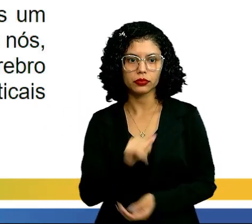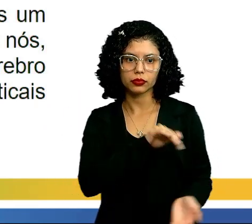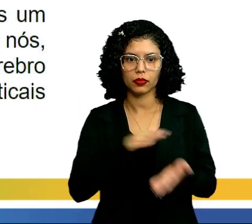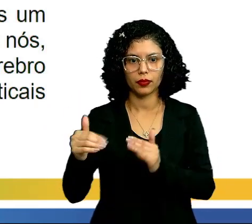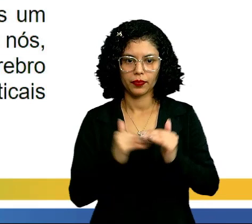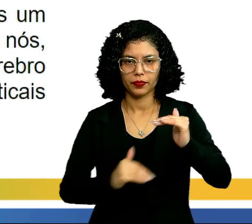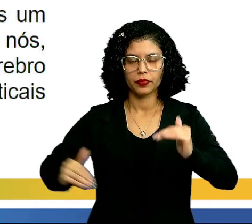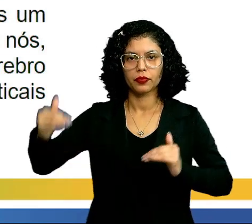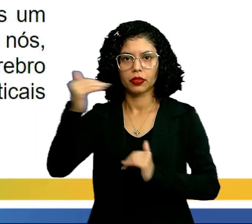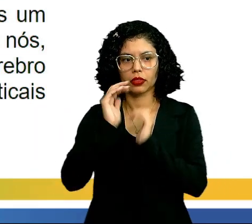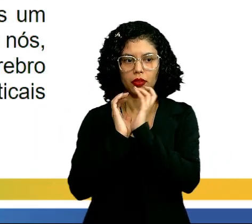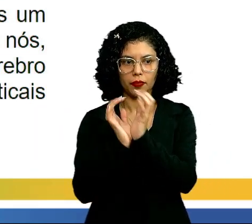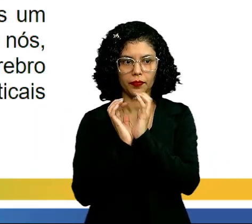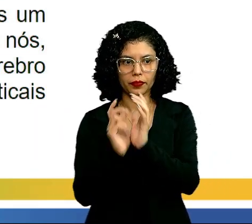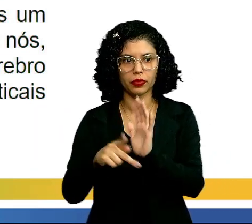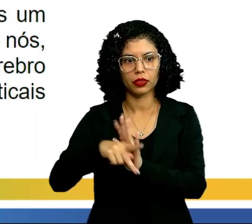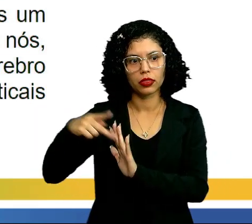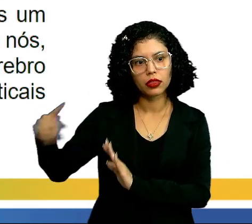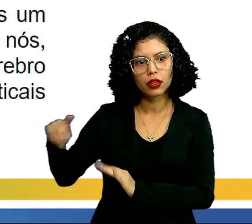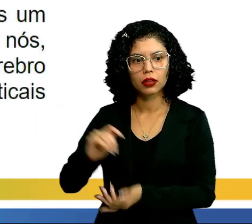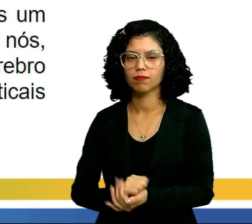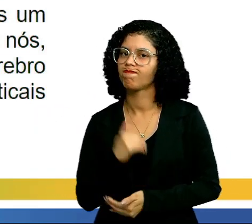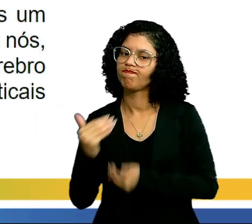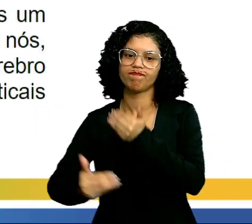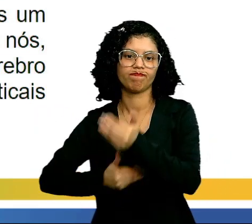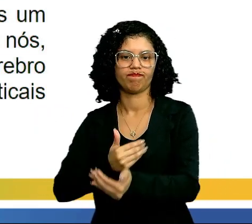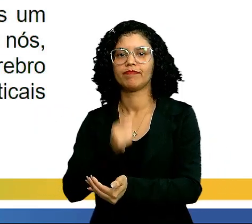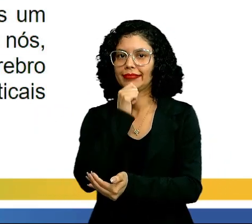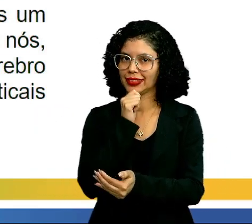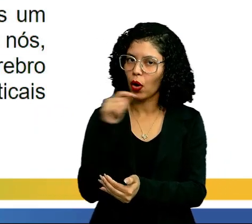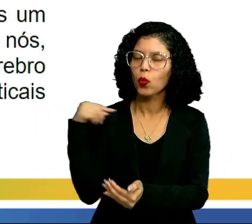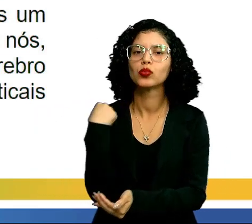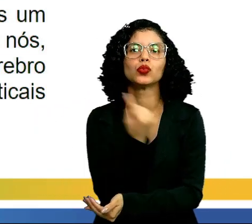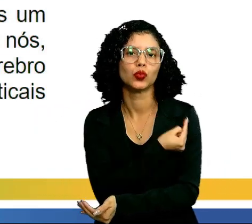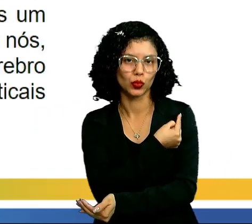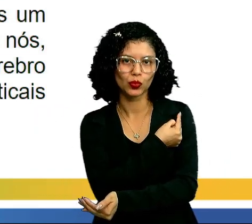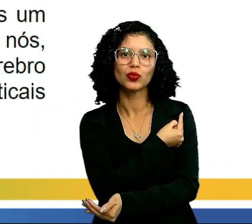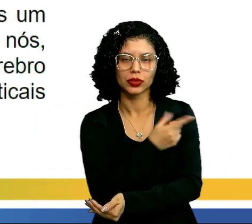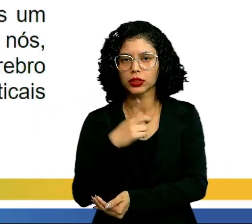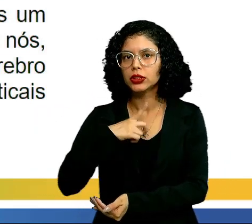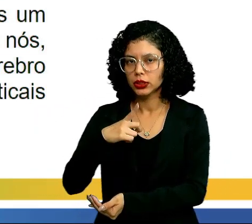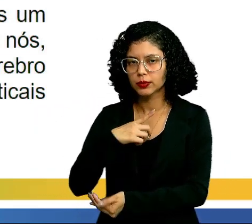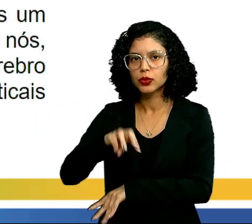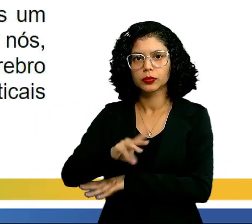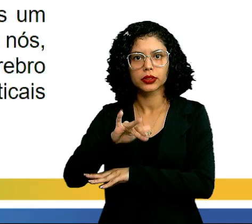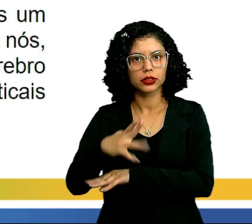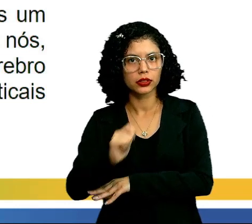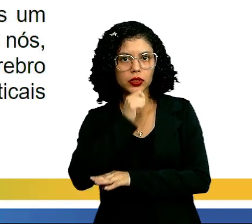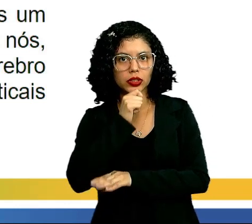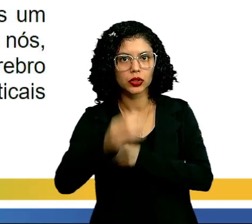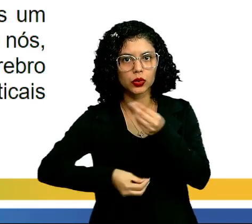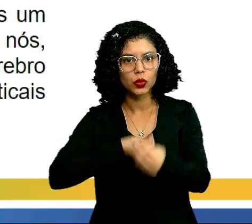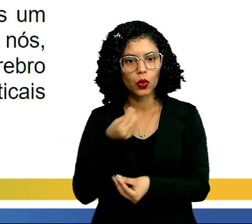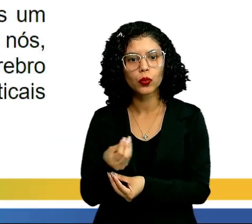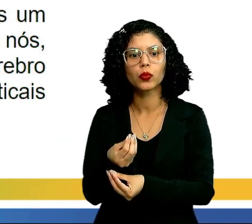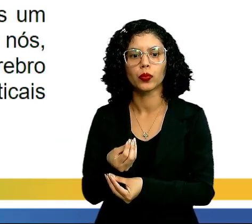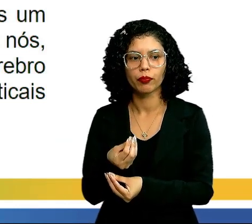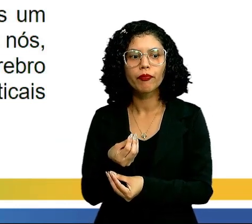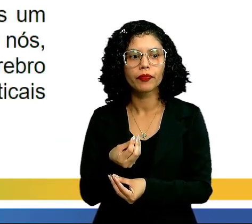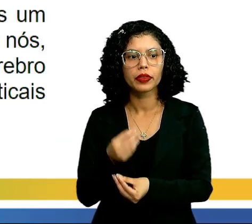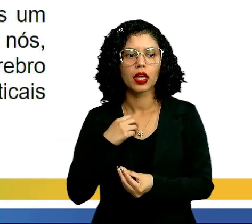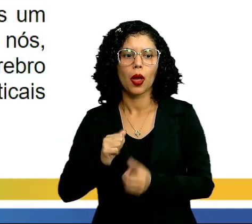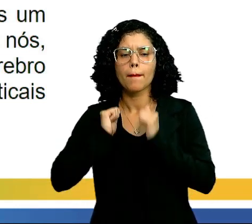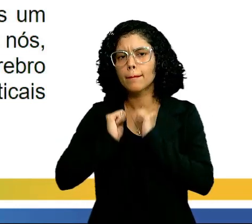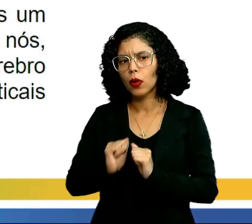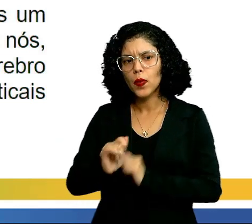parte superficial do cérebro deles, não é tão evoluída como o nosso. Temos mecanismos corticais que